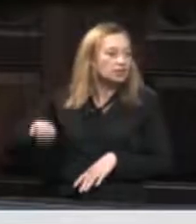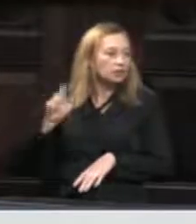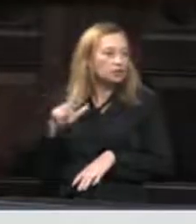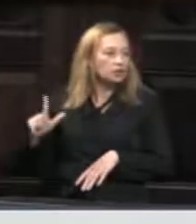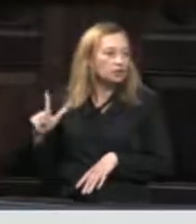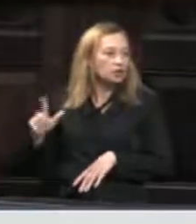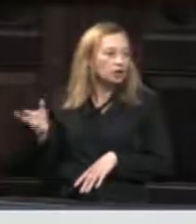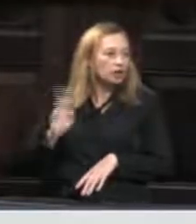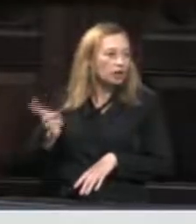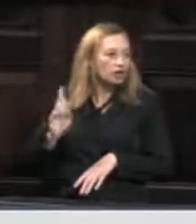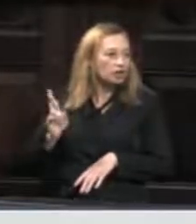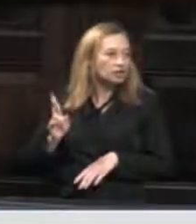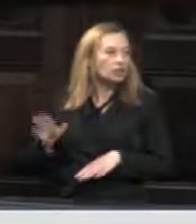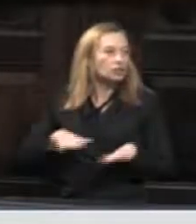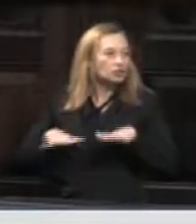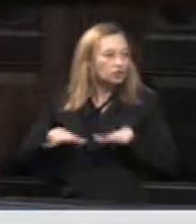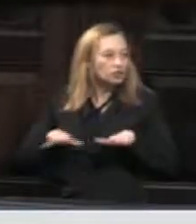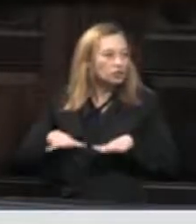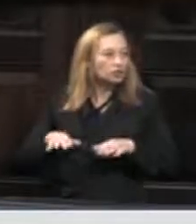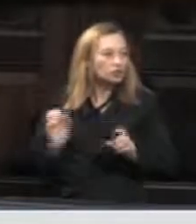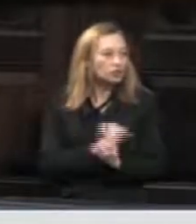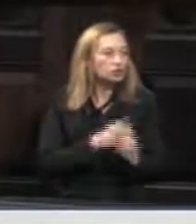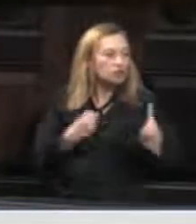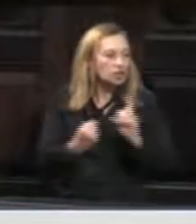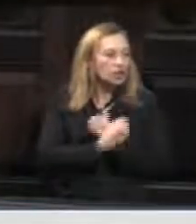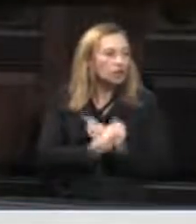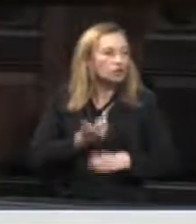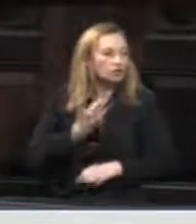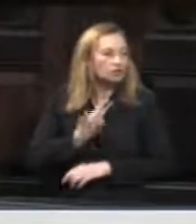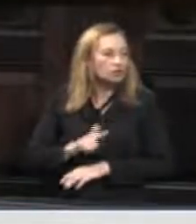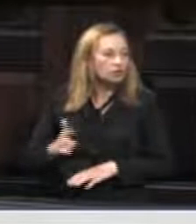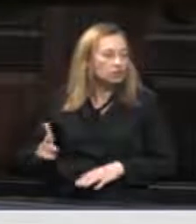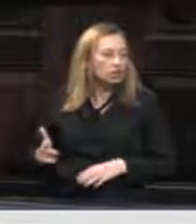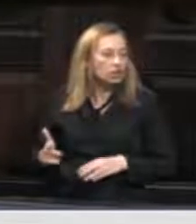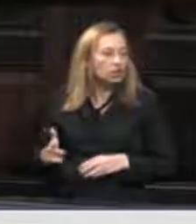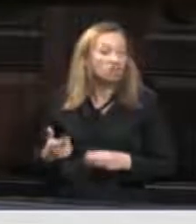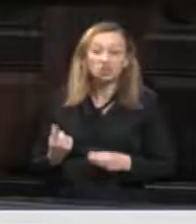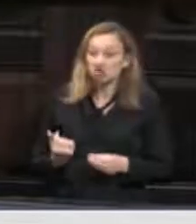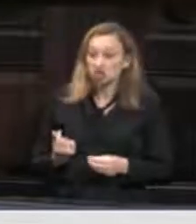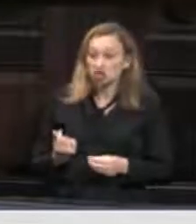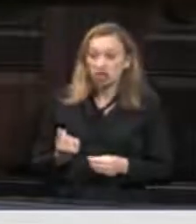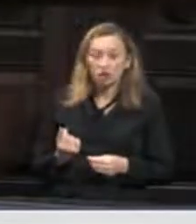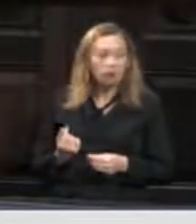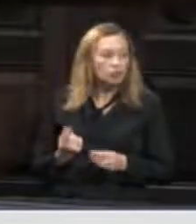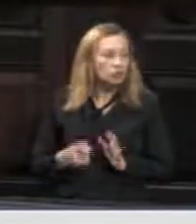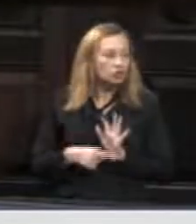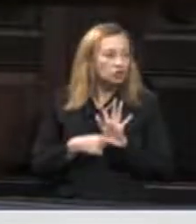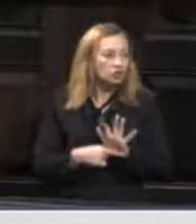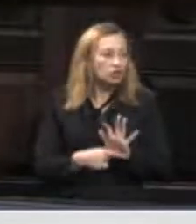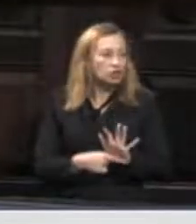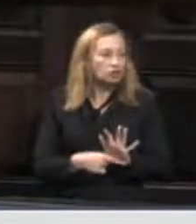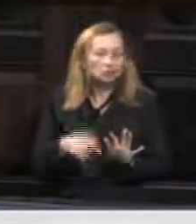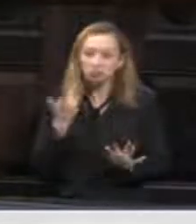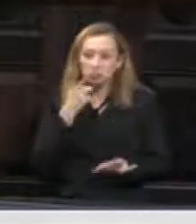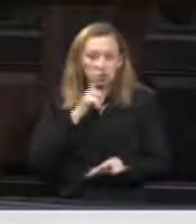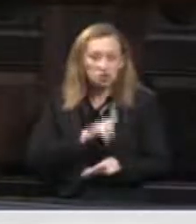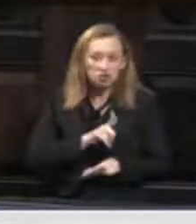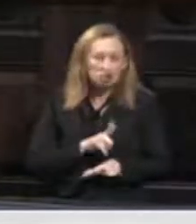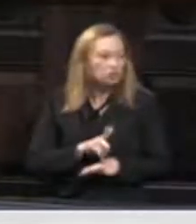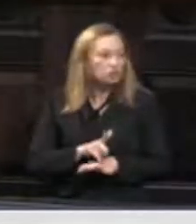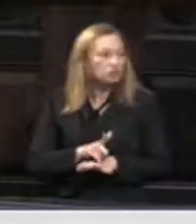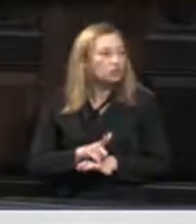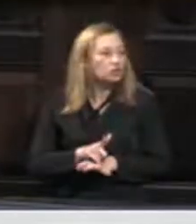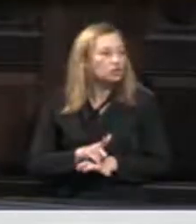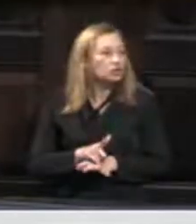E, obviamente, o movimento social, que não tem fins lucrativos, não conseguiu lidar com esse ônus. E,